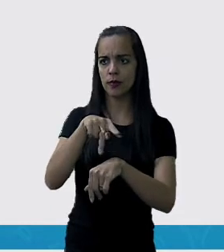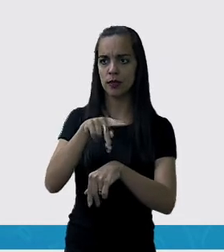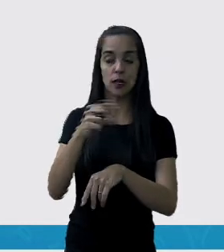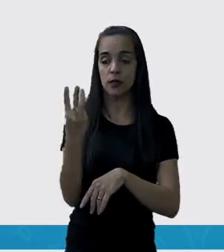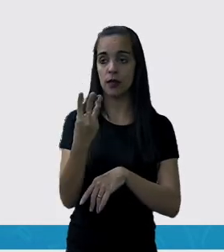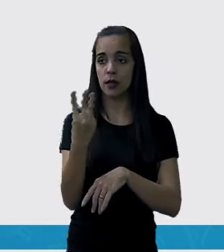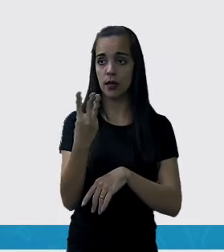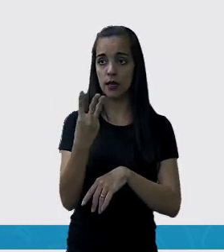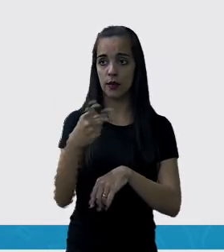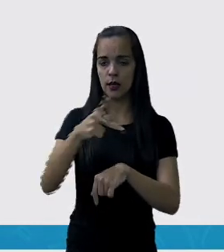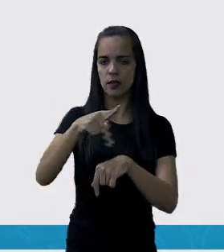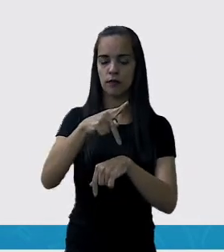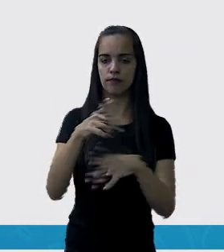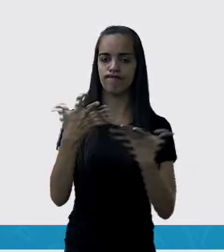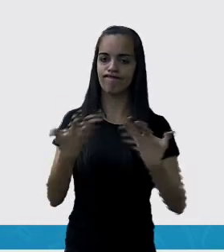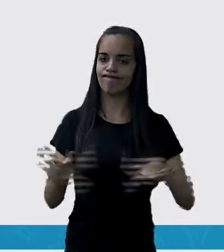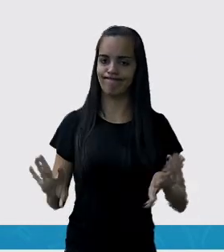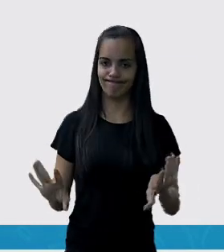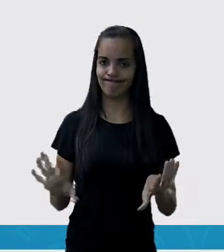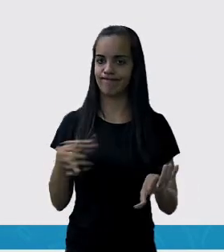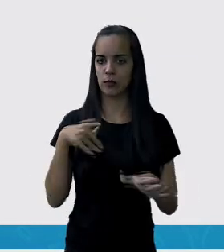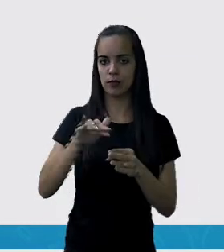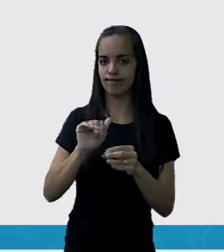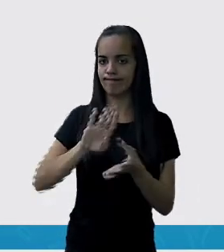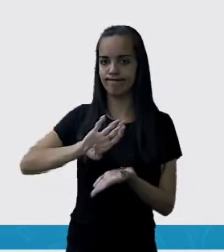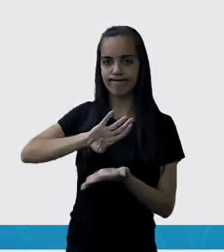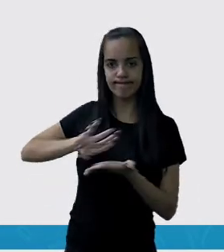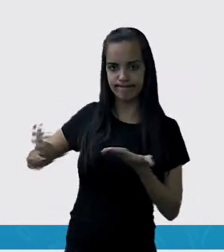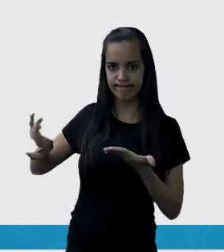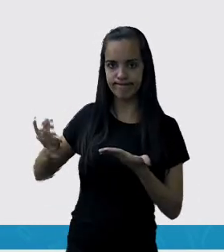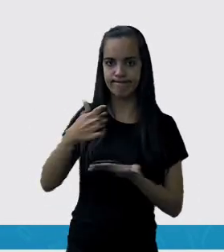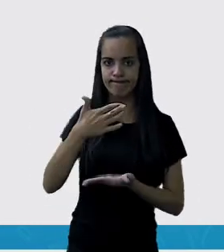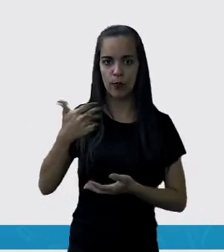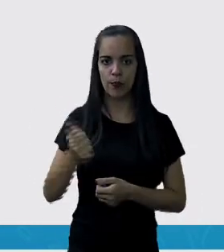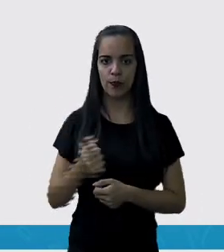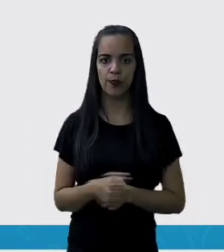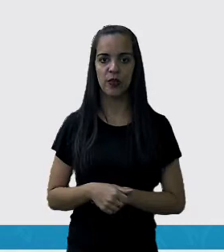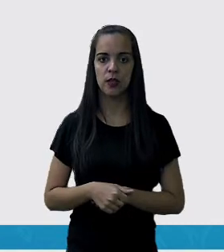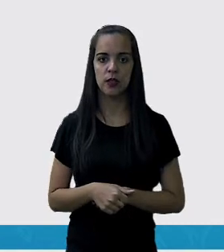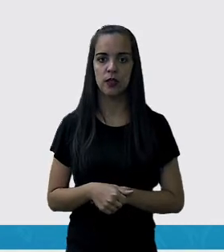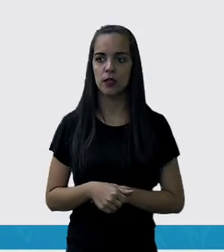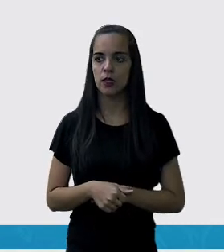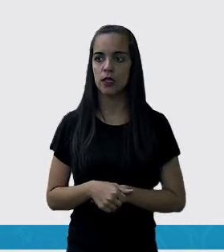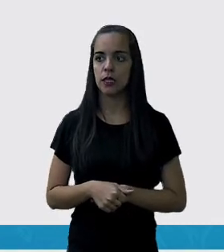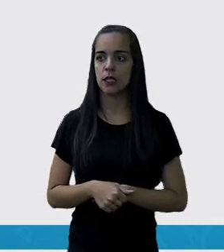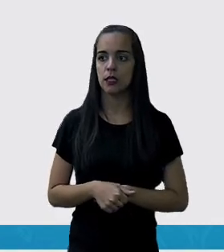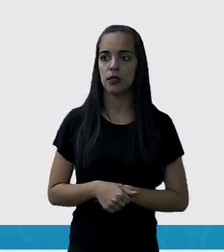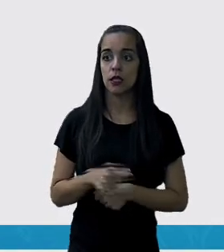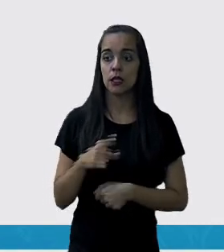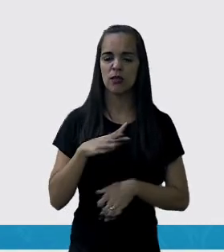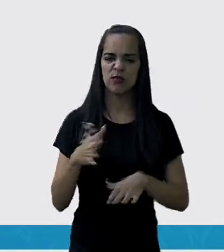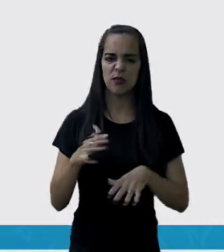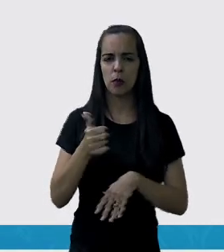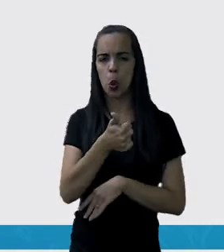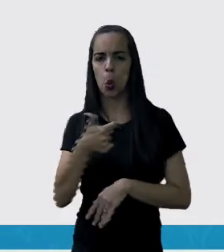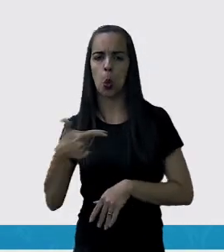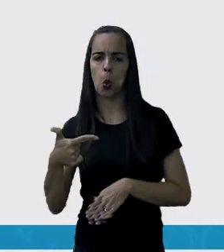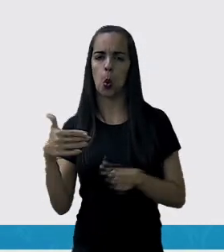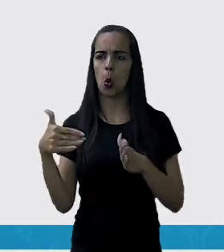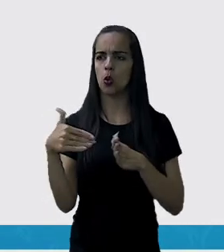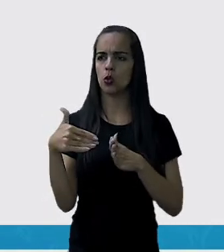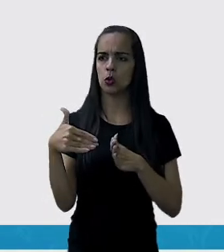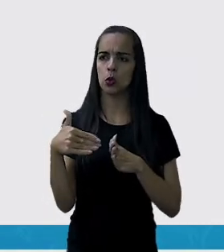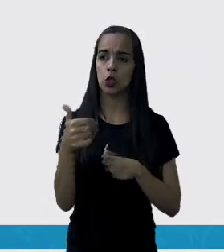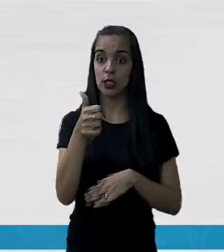3 países ficaram de fora. Foi comum a 12 dos 15. Então,